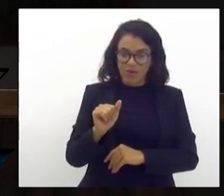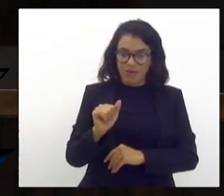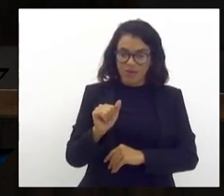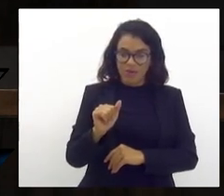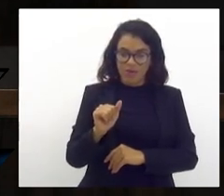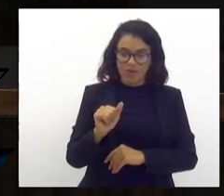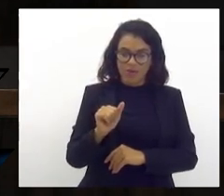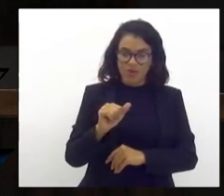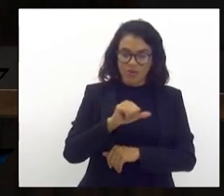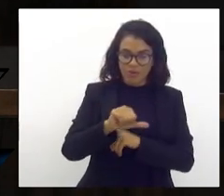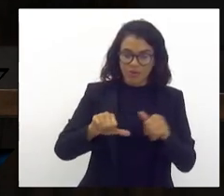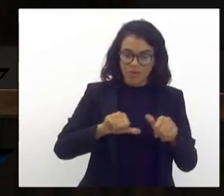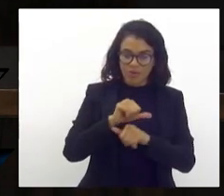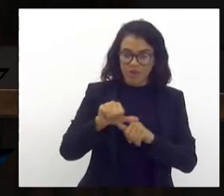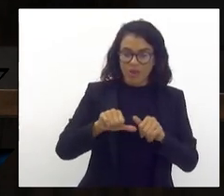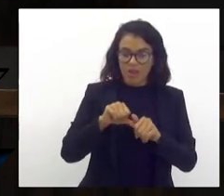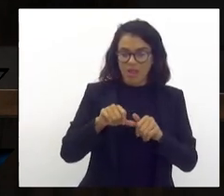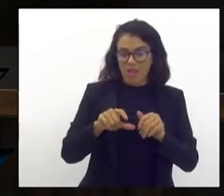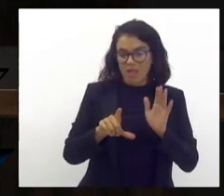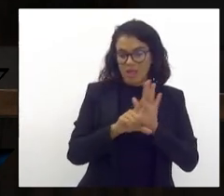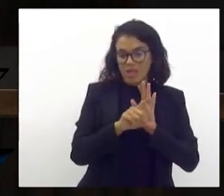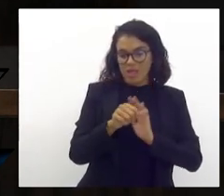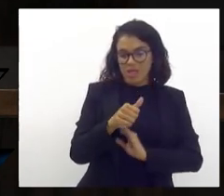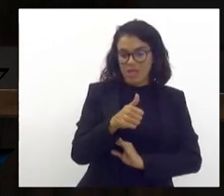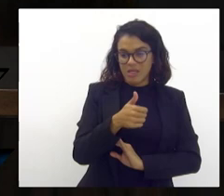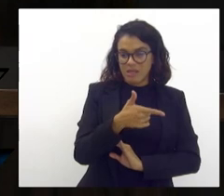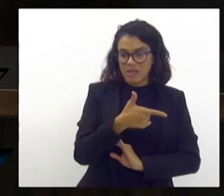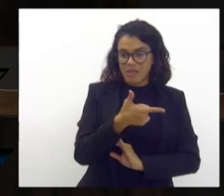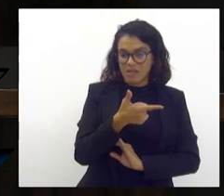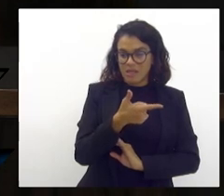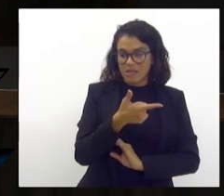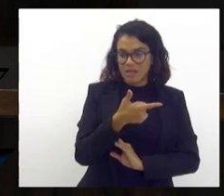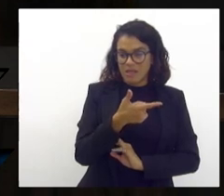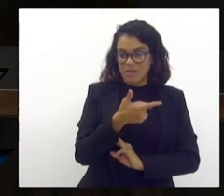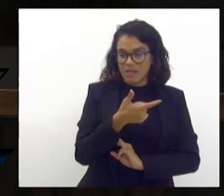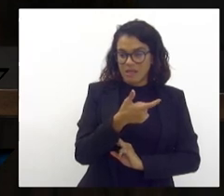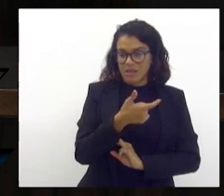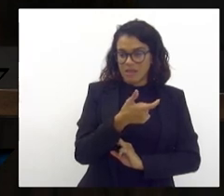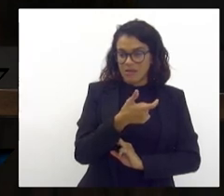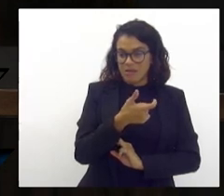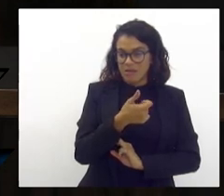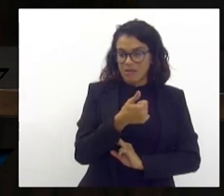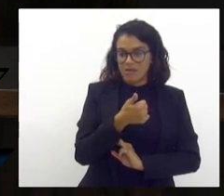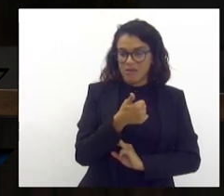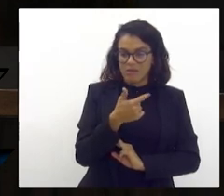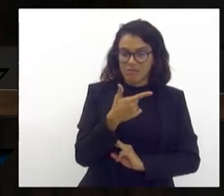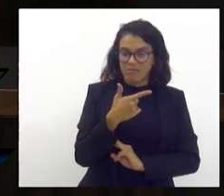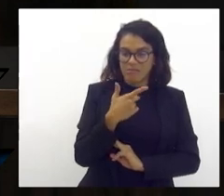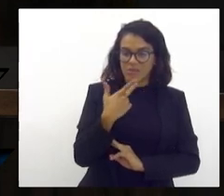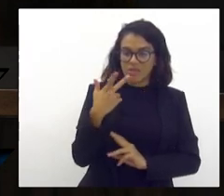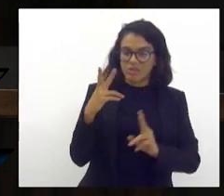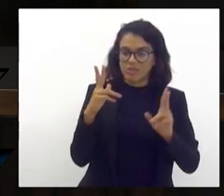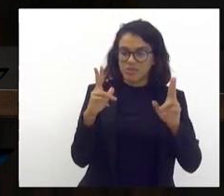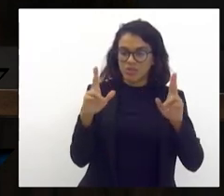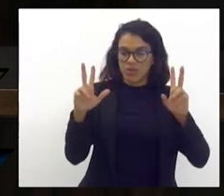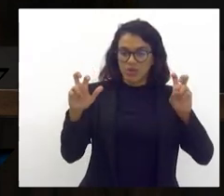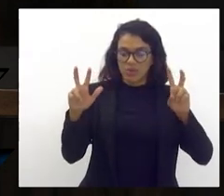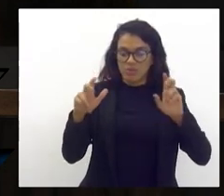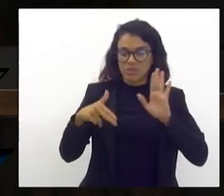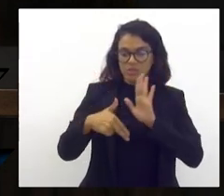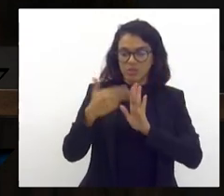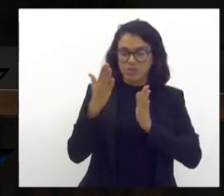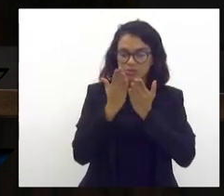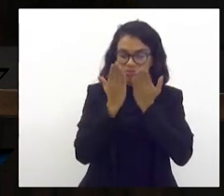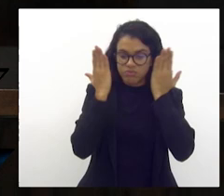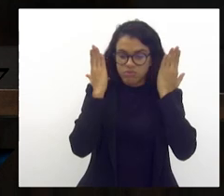altera a lei número 4.102, de 5 de maio de 2003, que determina procedimentos para a realização de cirurgia